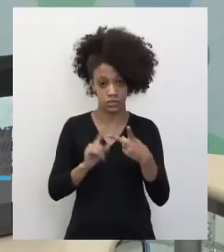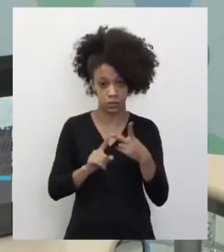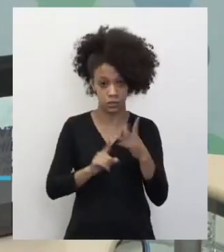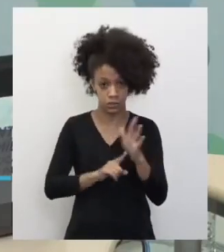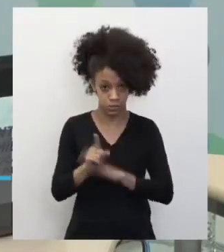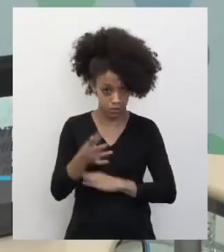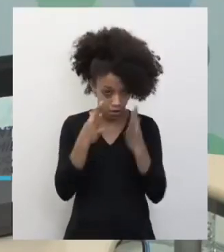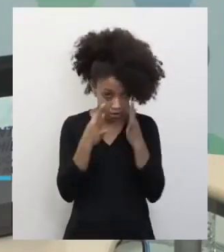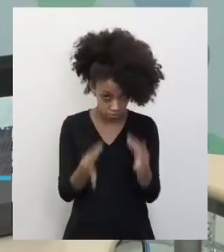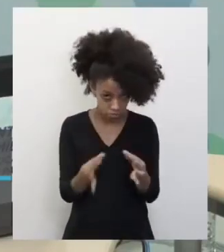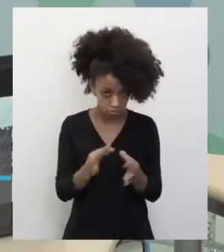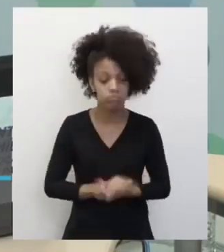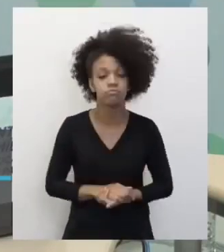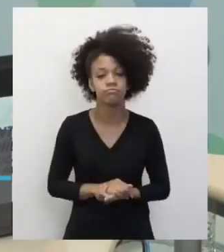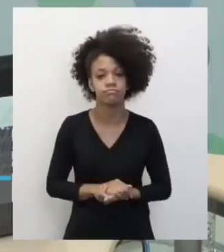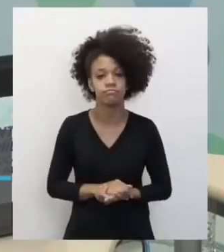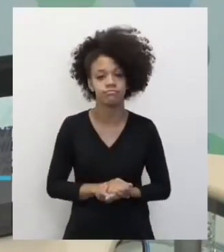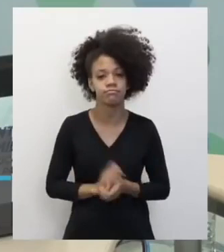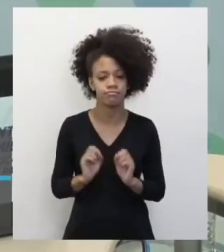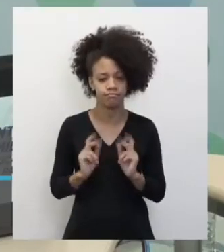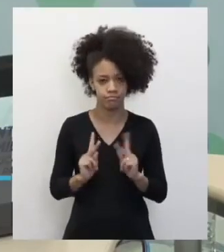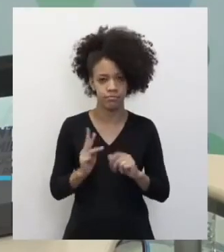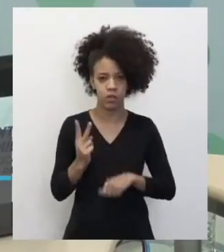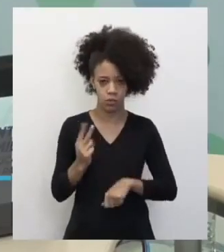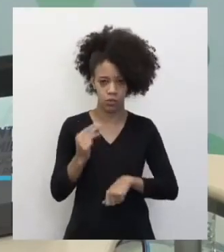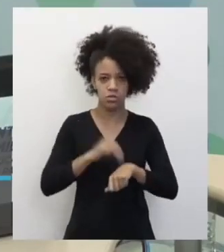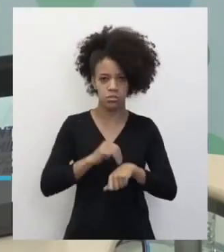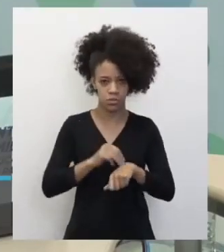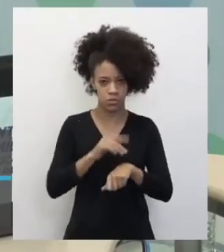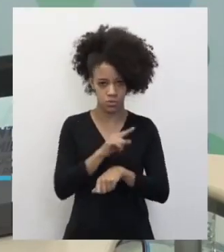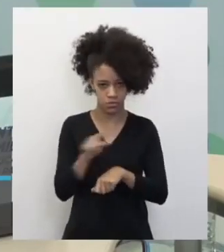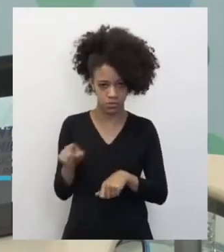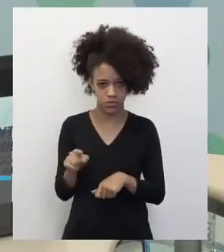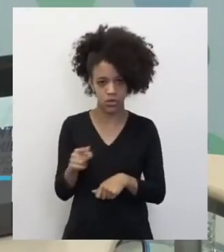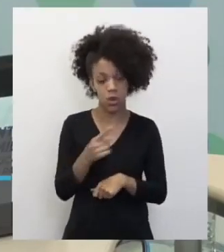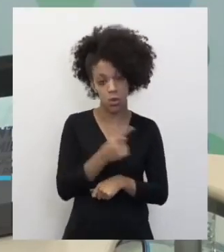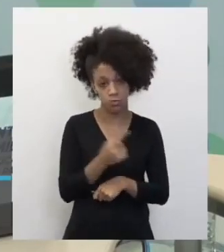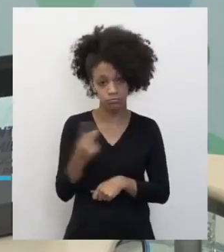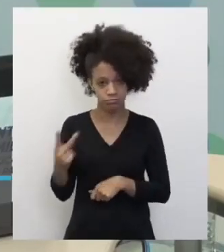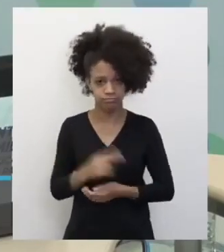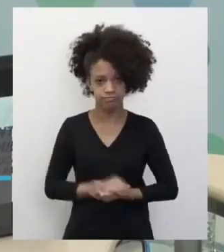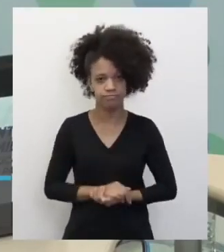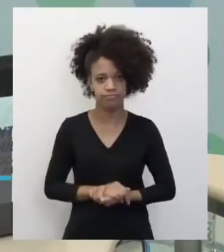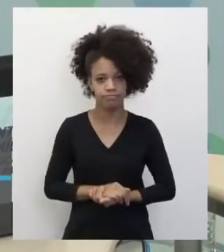fiquem atentos. Tá? Vamos lá, 2 minutos para vocês, um de cada coisa.